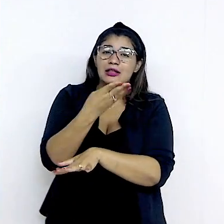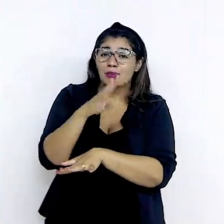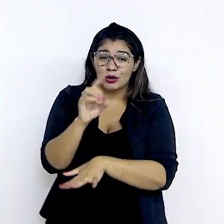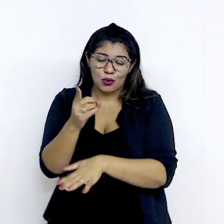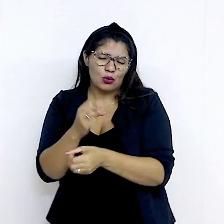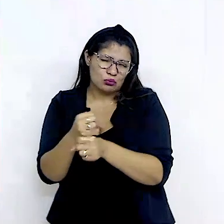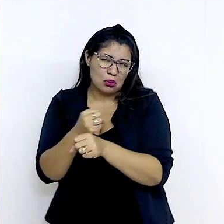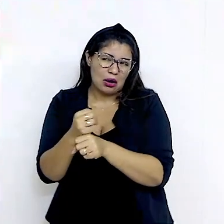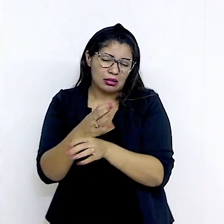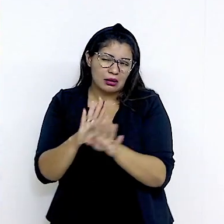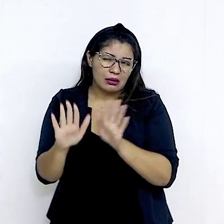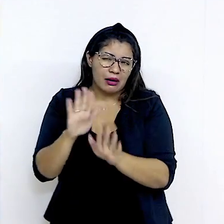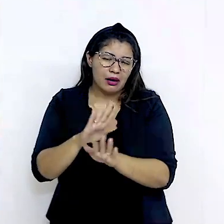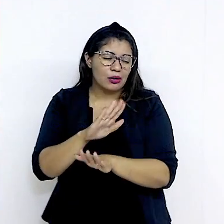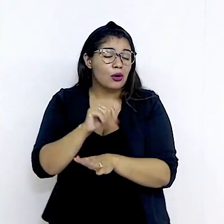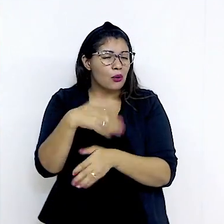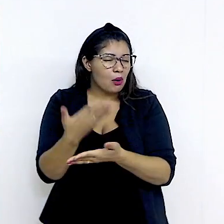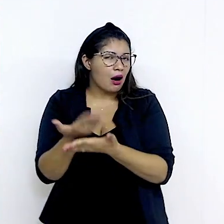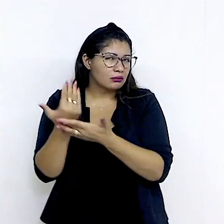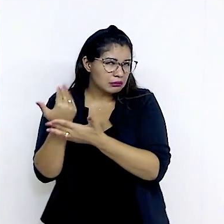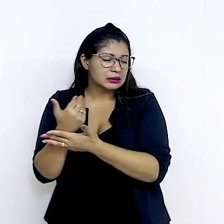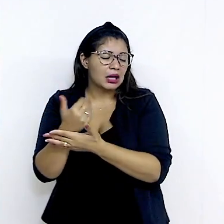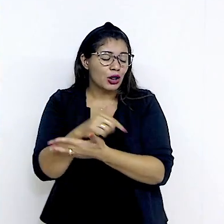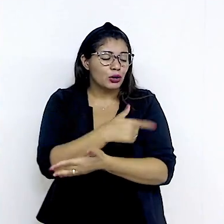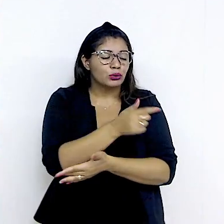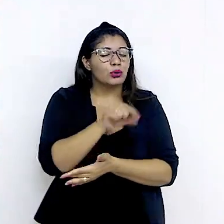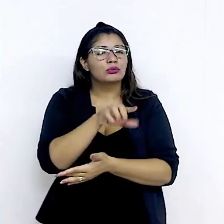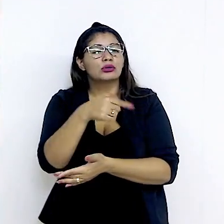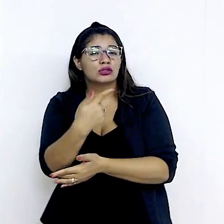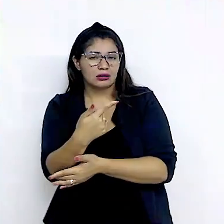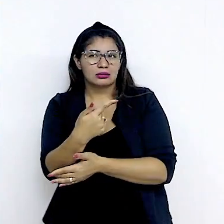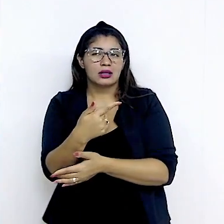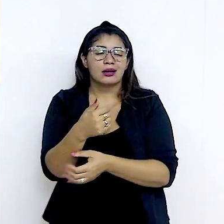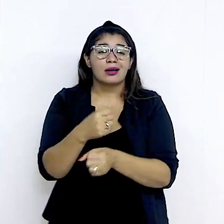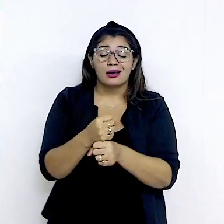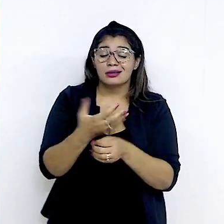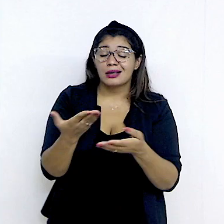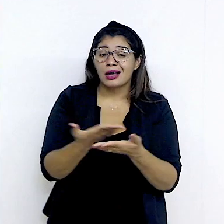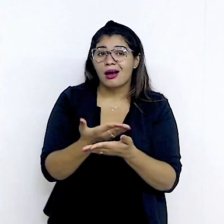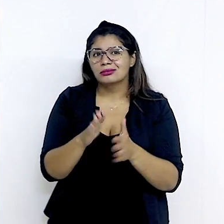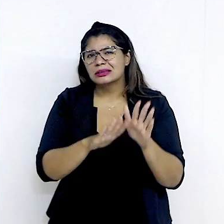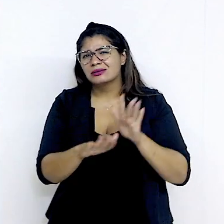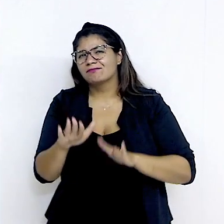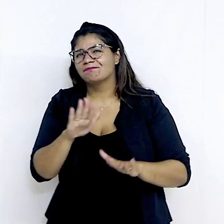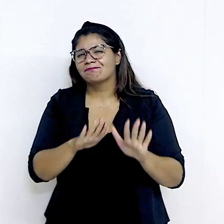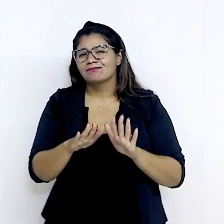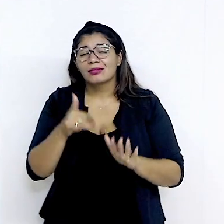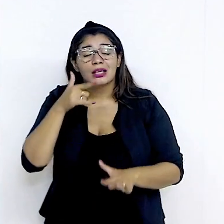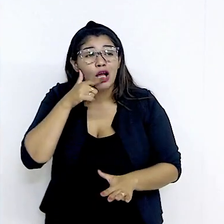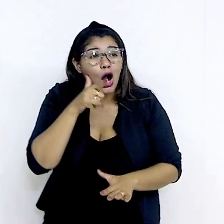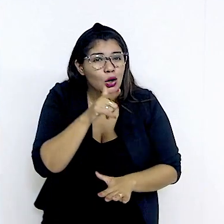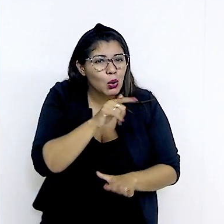por ano. Ano passado, 2,7. Este ano, enfim, talvez a gente não